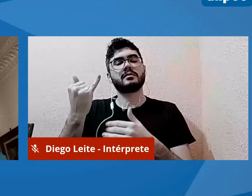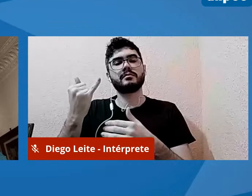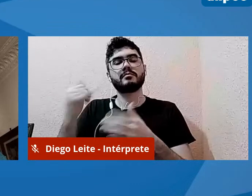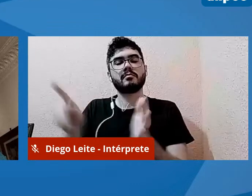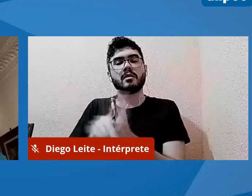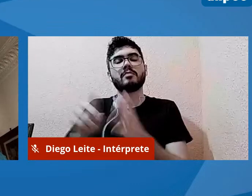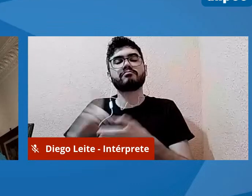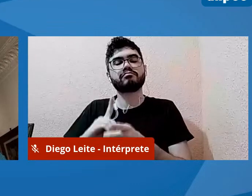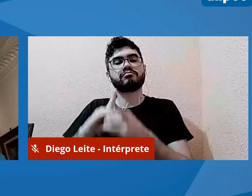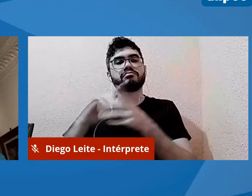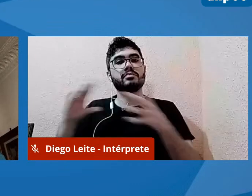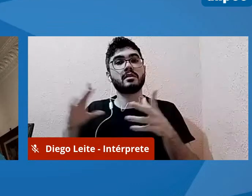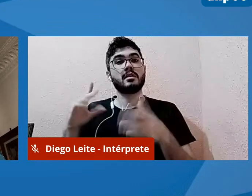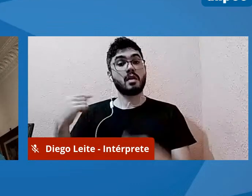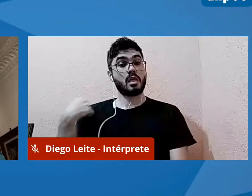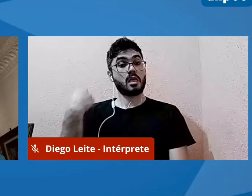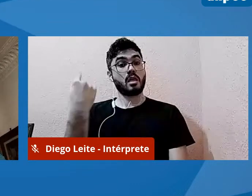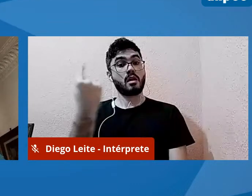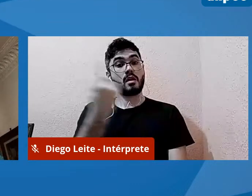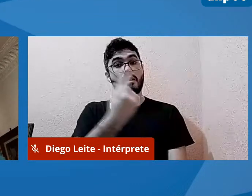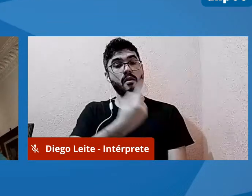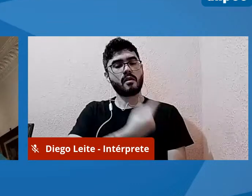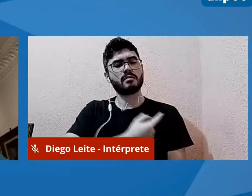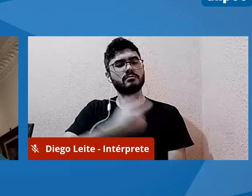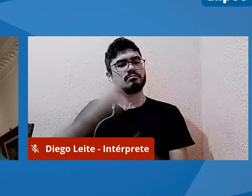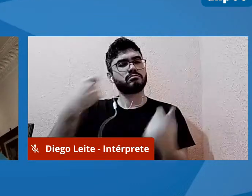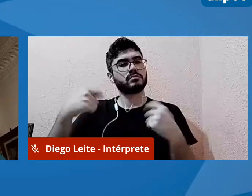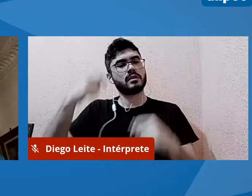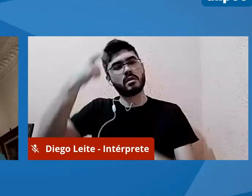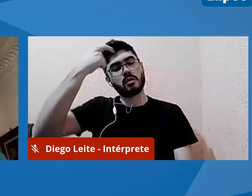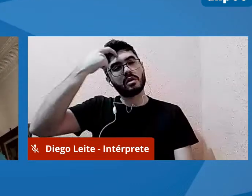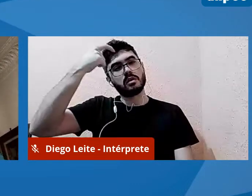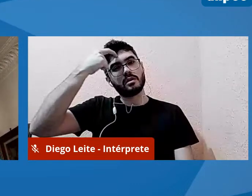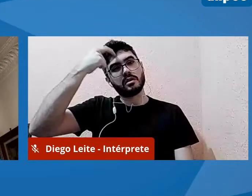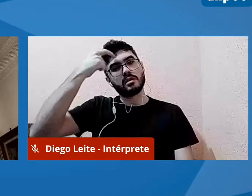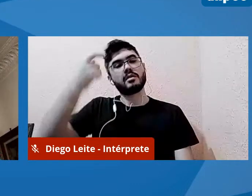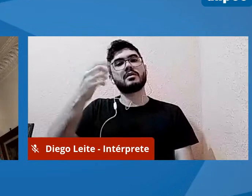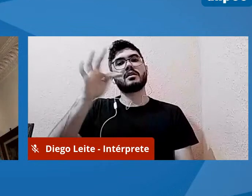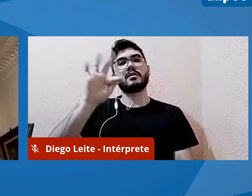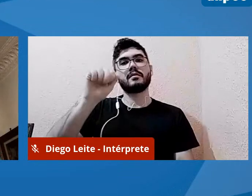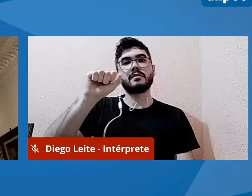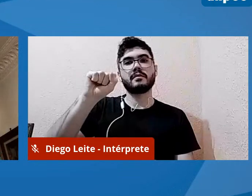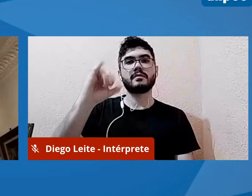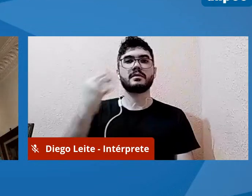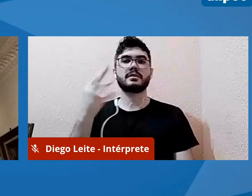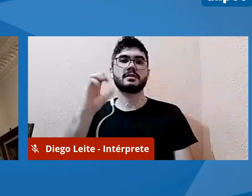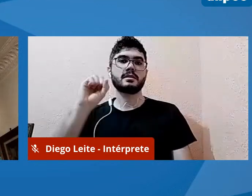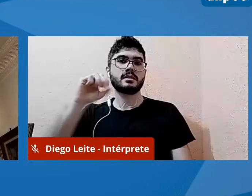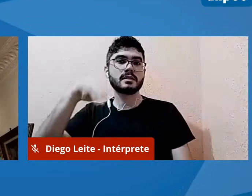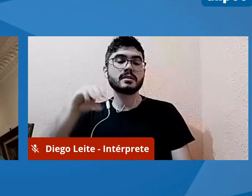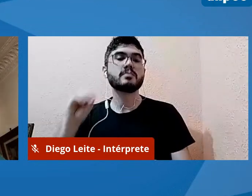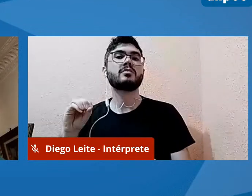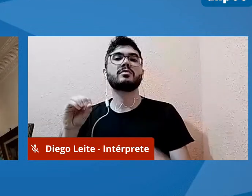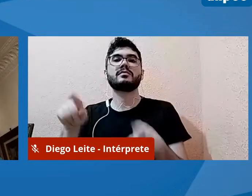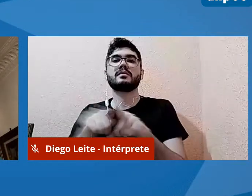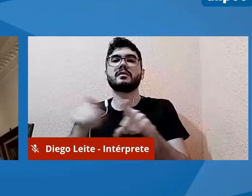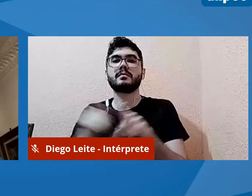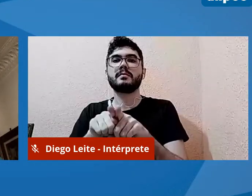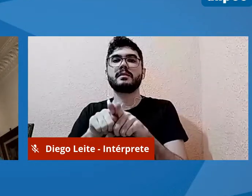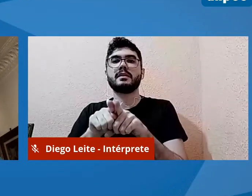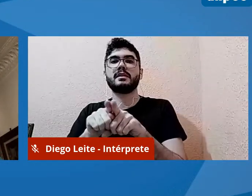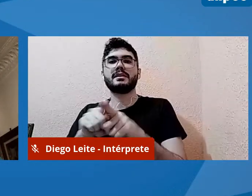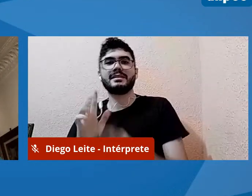consciência de que o fascismo e as ditaduras militares, etc., né? E o